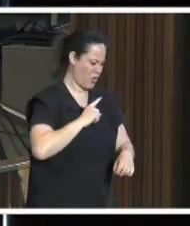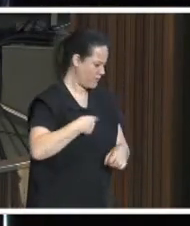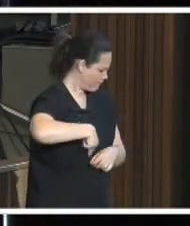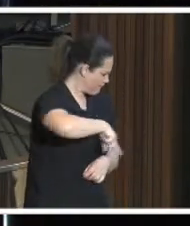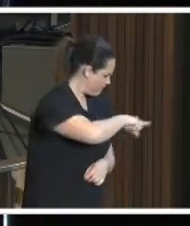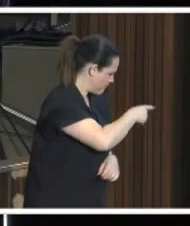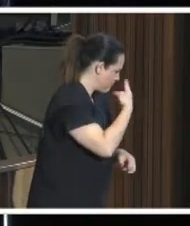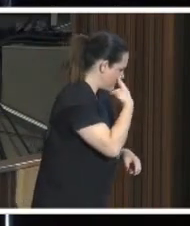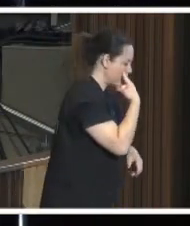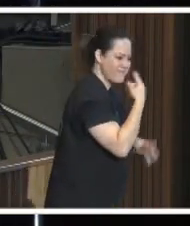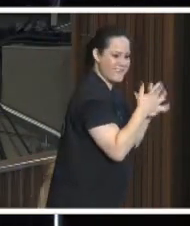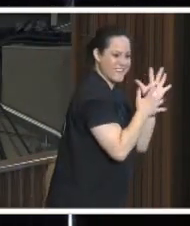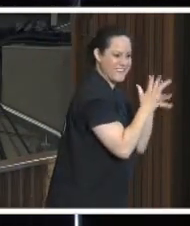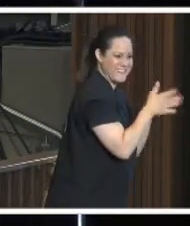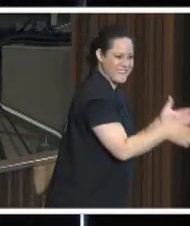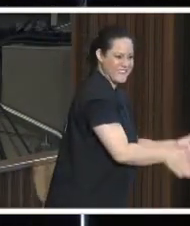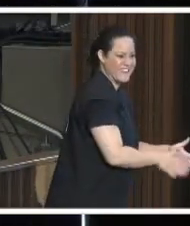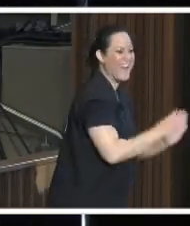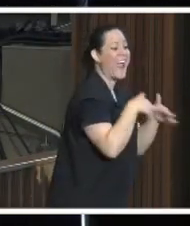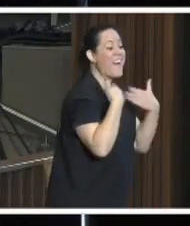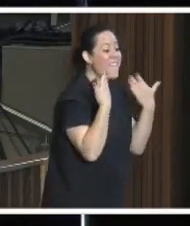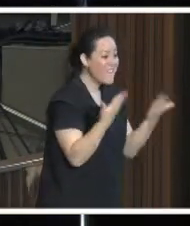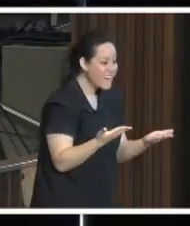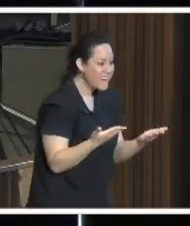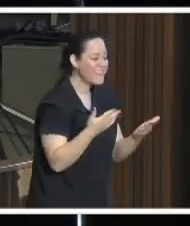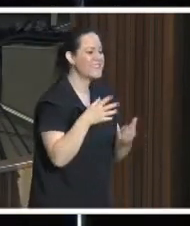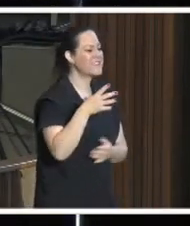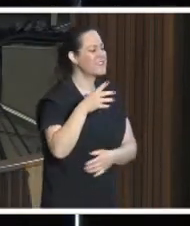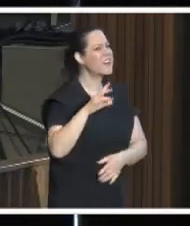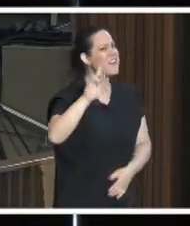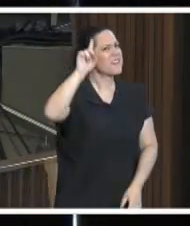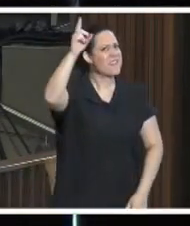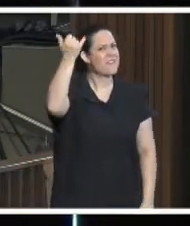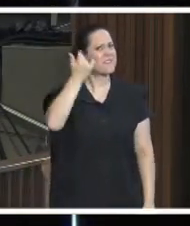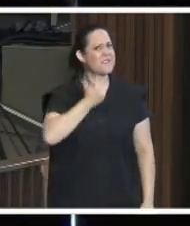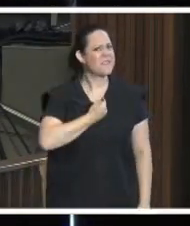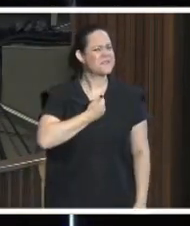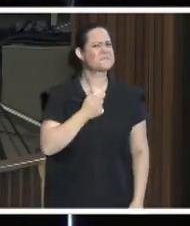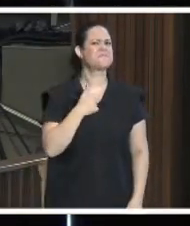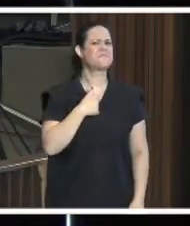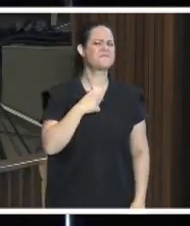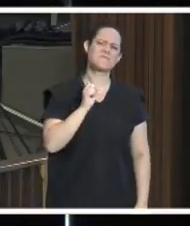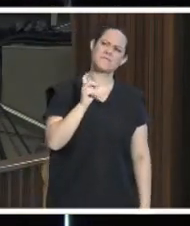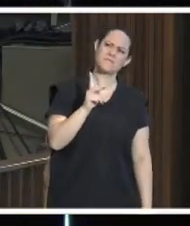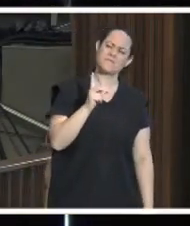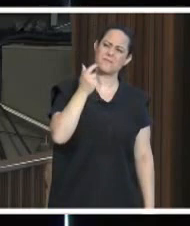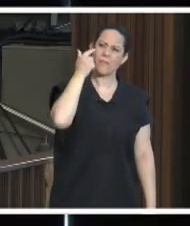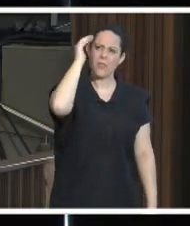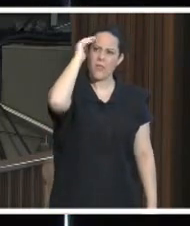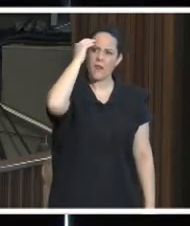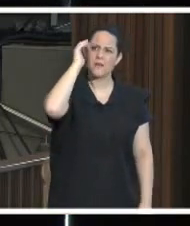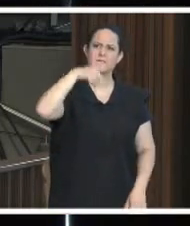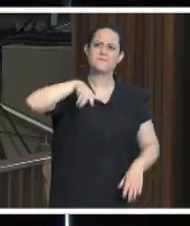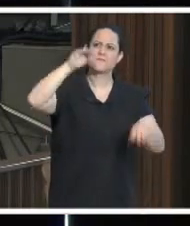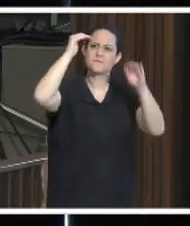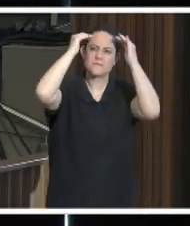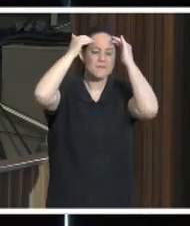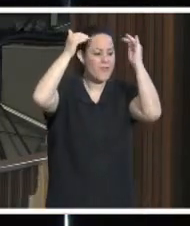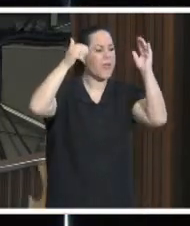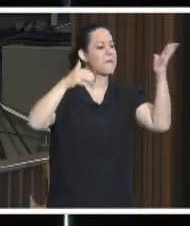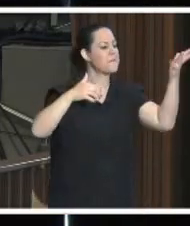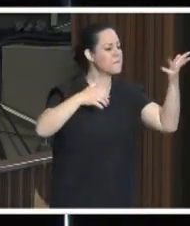de responder à voz do Espírito, do jeito que o Espírito espera de nós, as maravilhas de